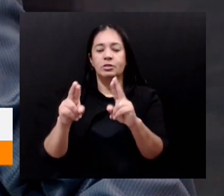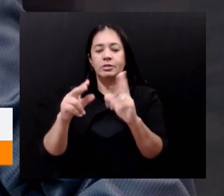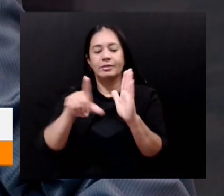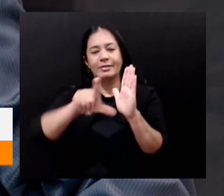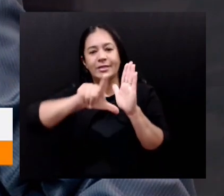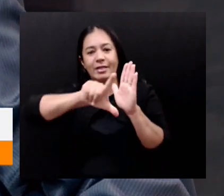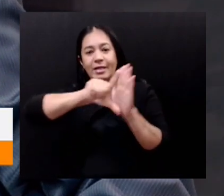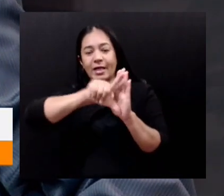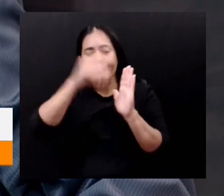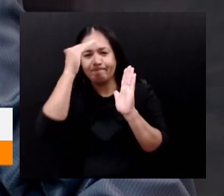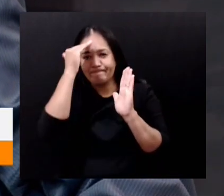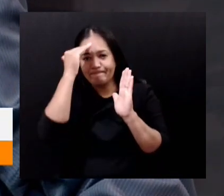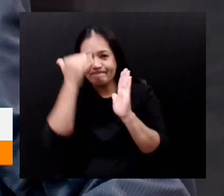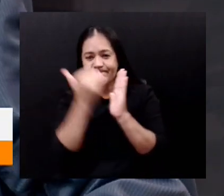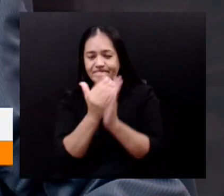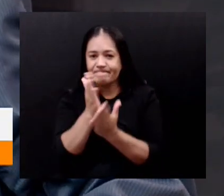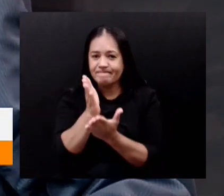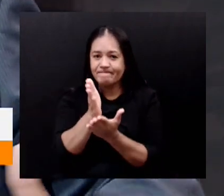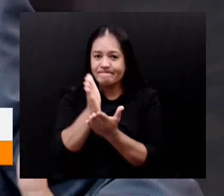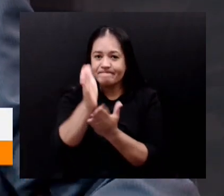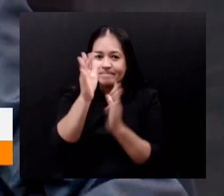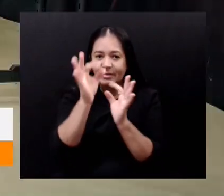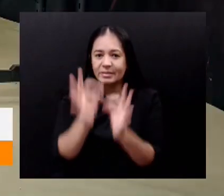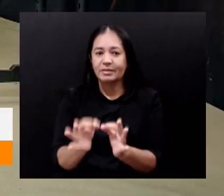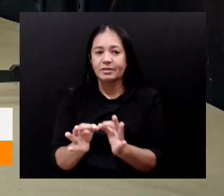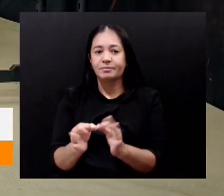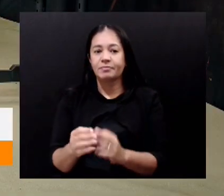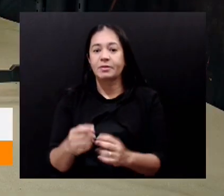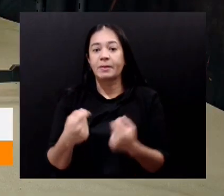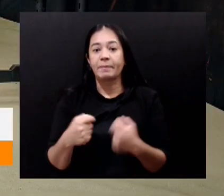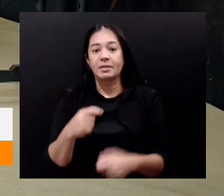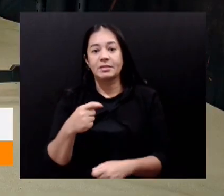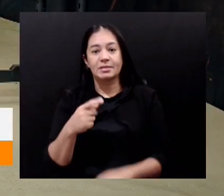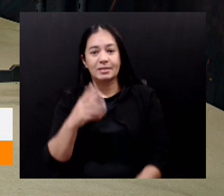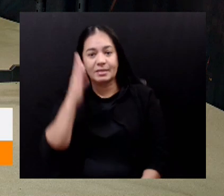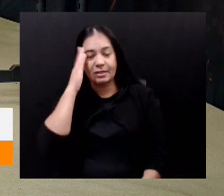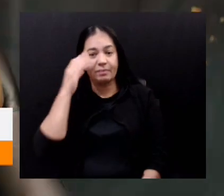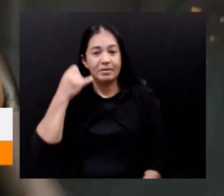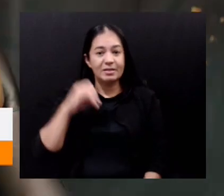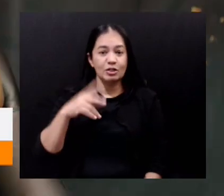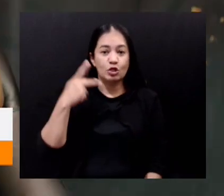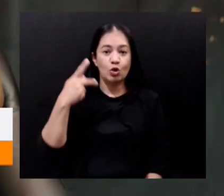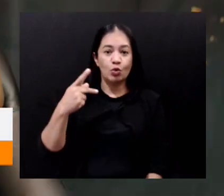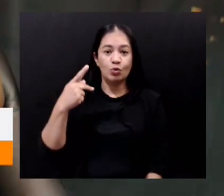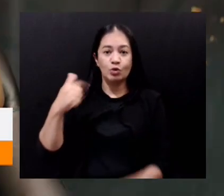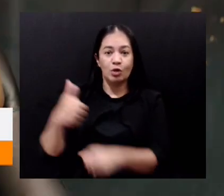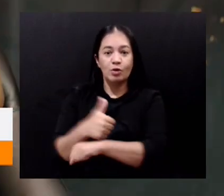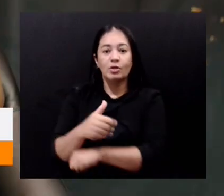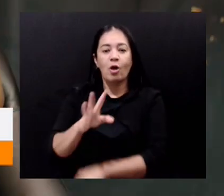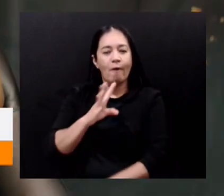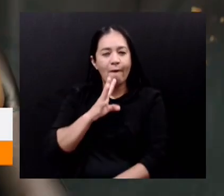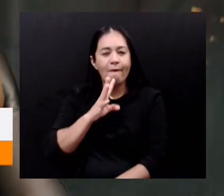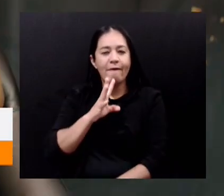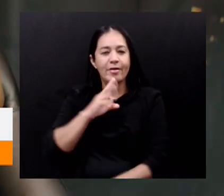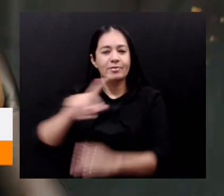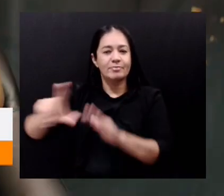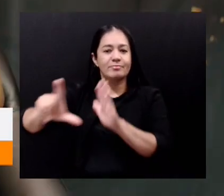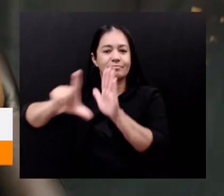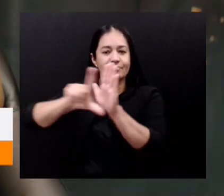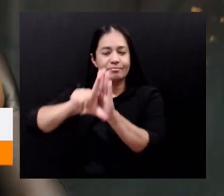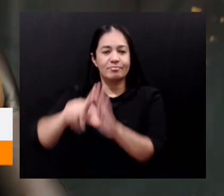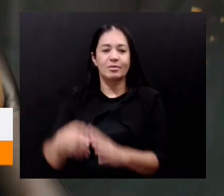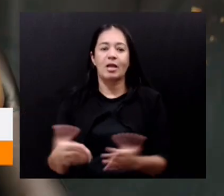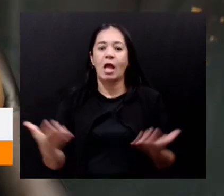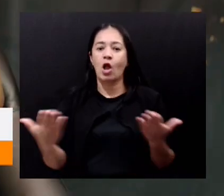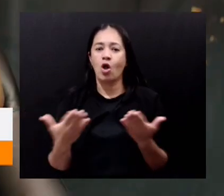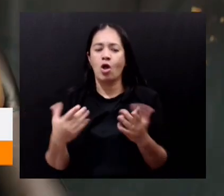E verificar se o teu consultor conhece a lei, evidentemente. Exatamente. Exatamente. A doutora Ana, vamos lá. Segundo o